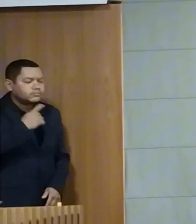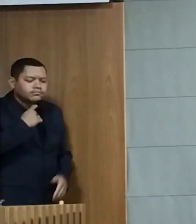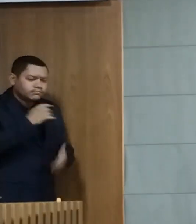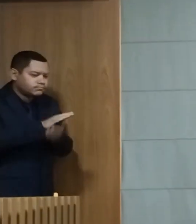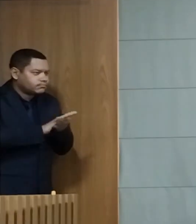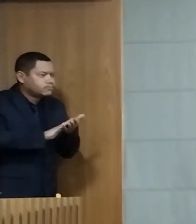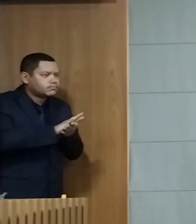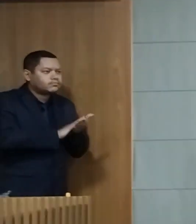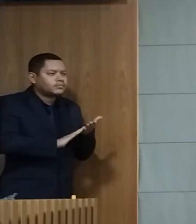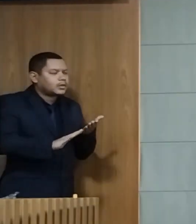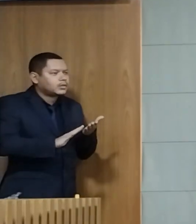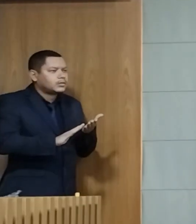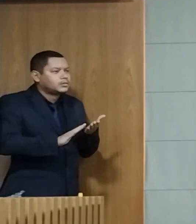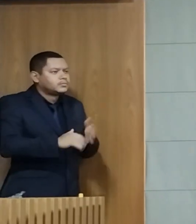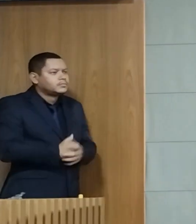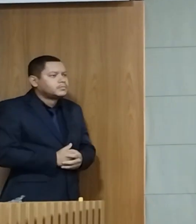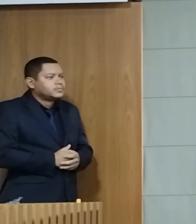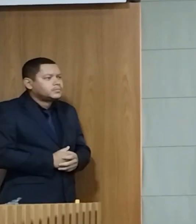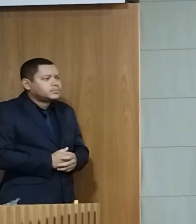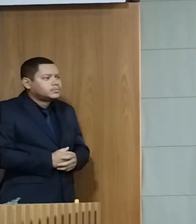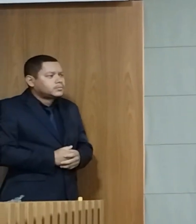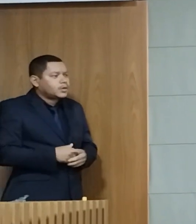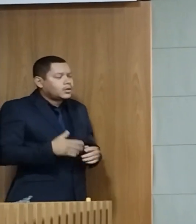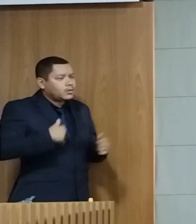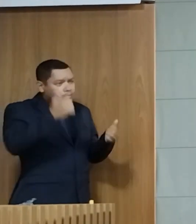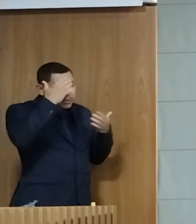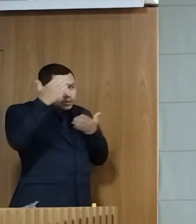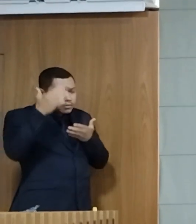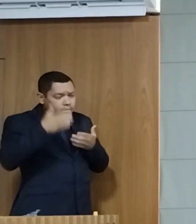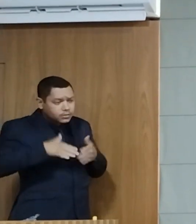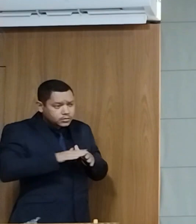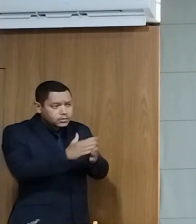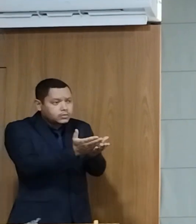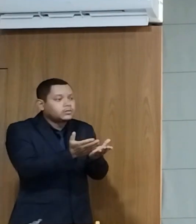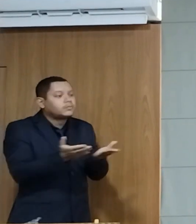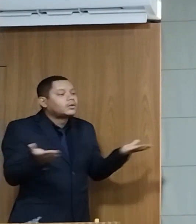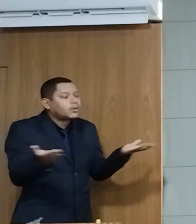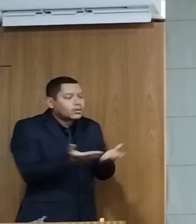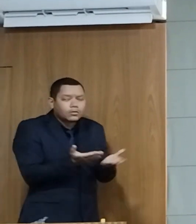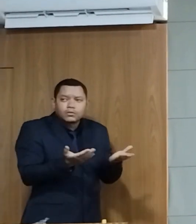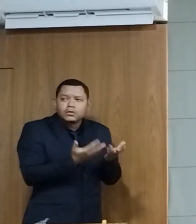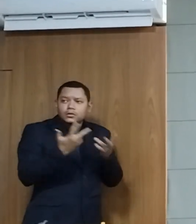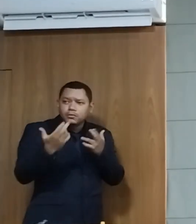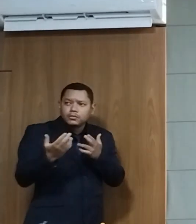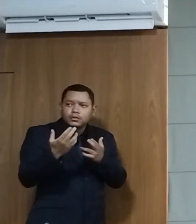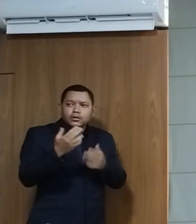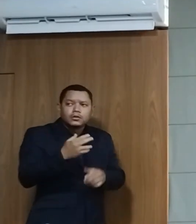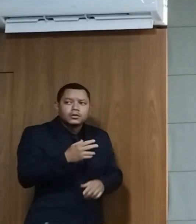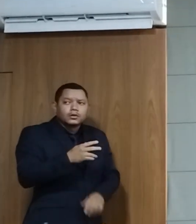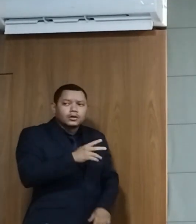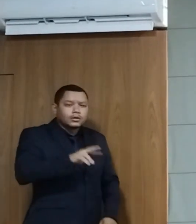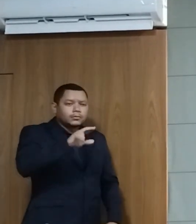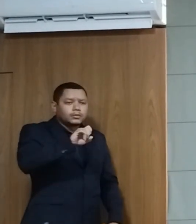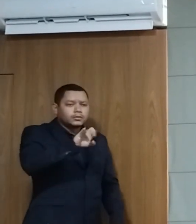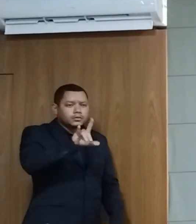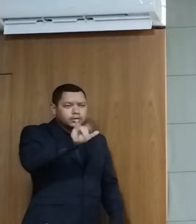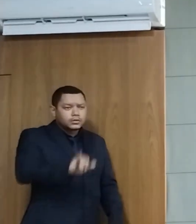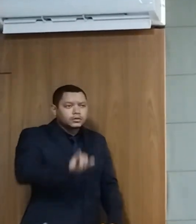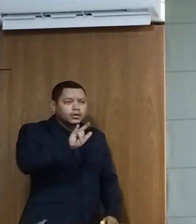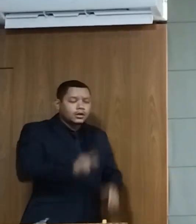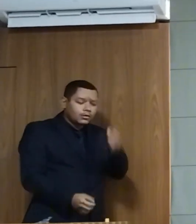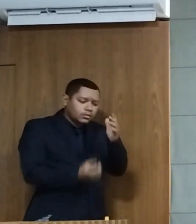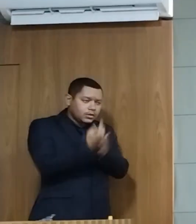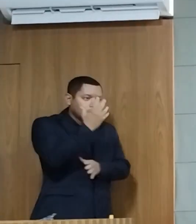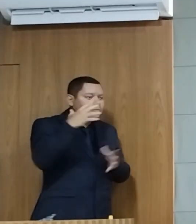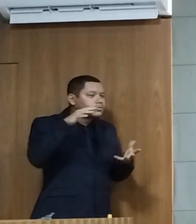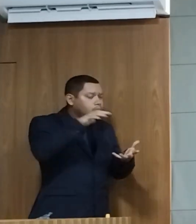feito se fez. Eu tributo este livro, eu e o irmão Sueli tributamos esse livro ao Criador de todas as